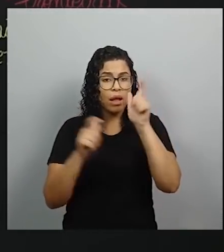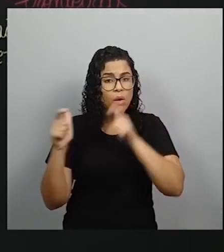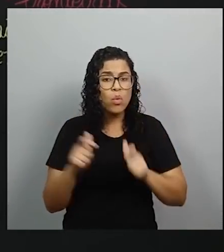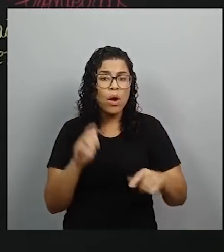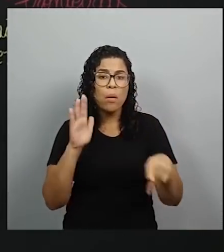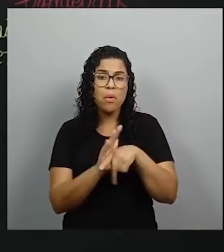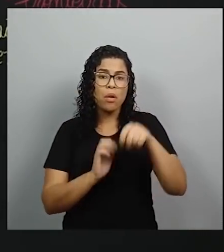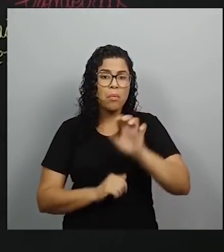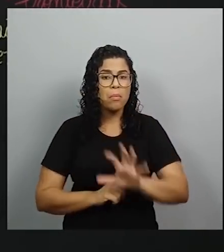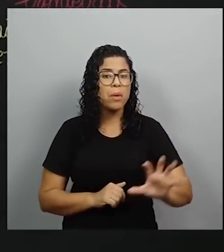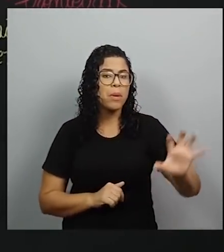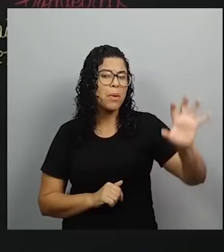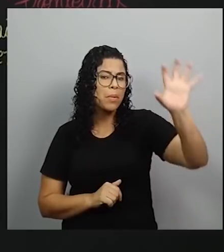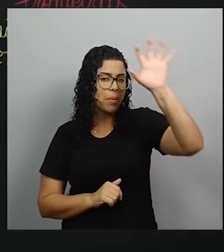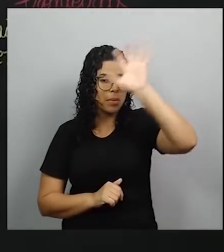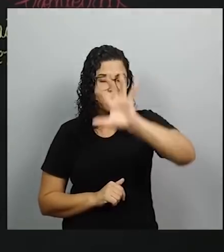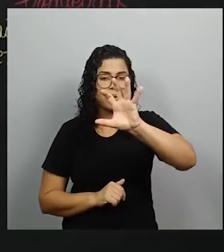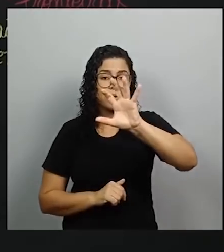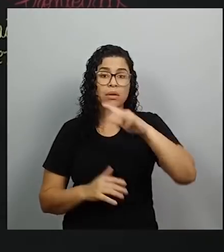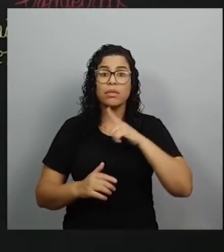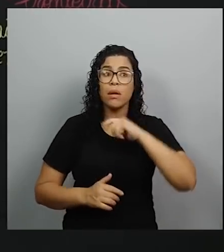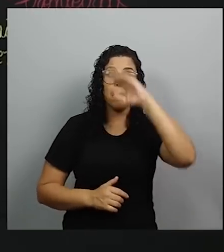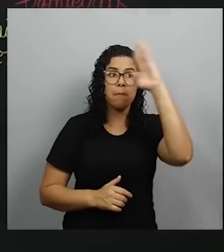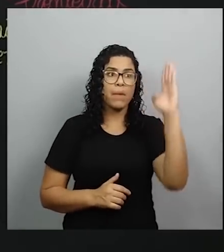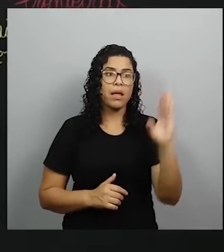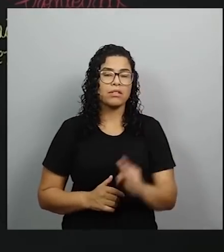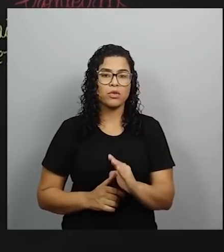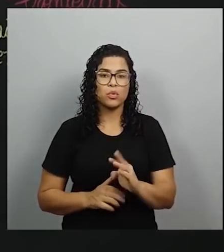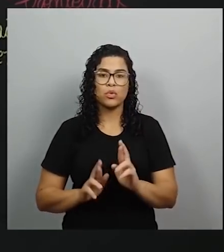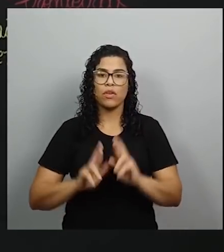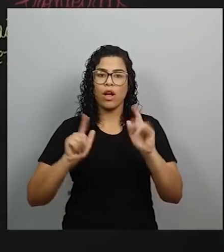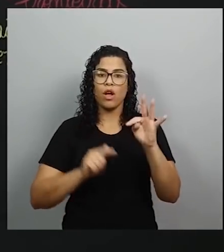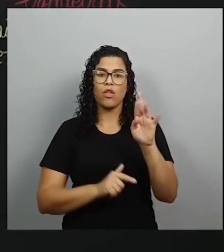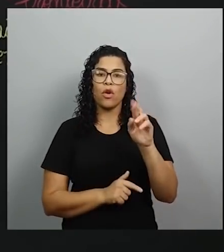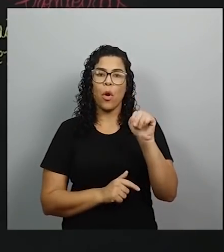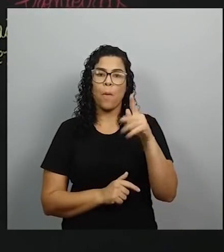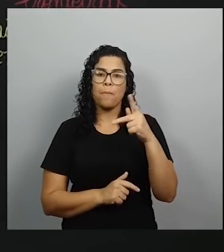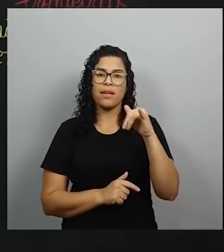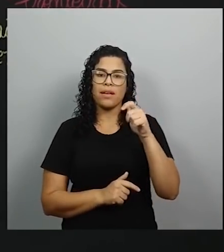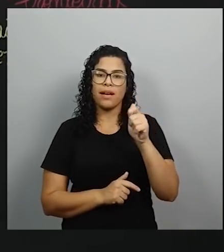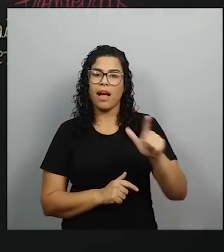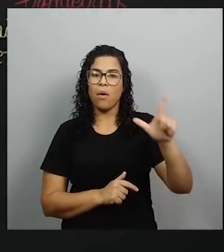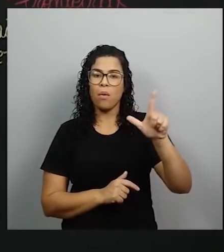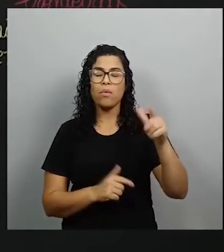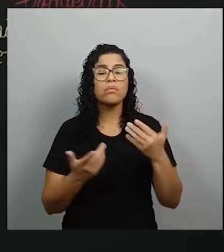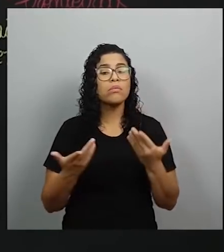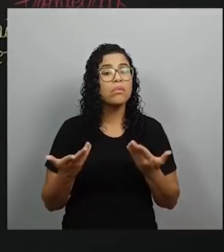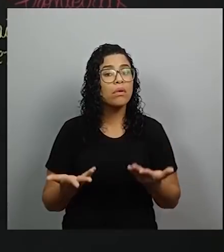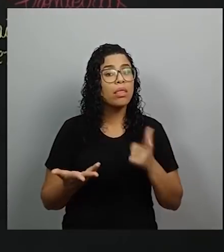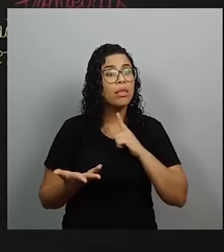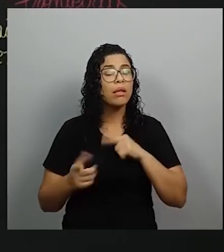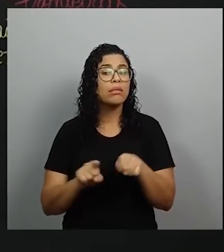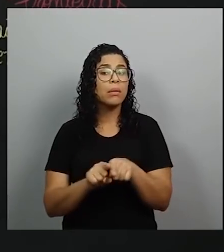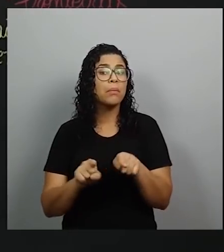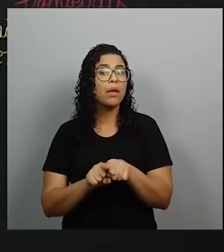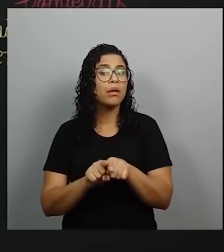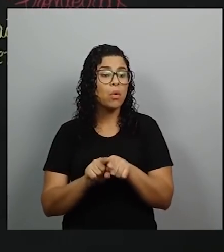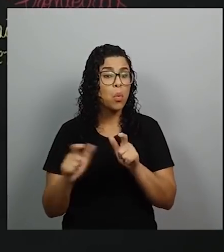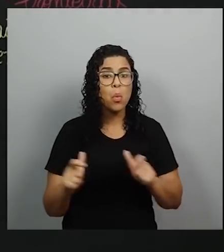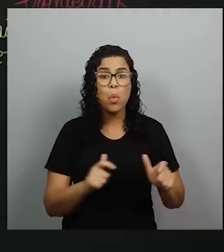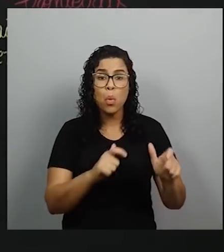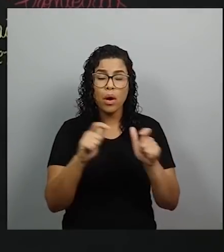temos lugares onde temos um Brasil tropical, como dizia aquela música. Agora, temos áreas também onde temos